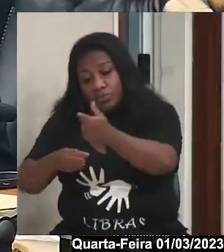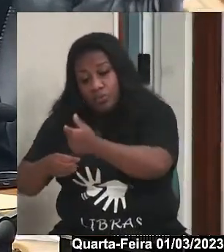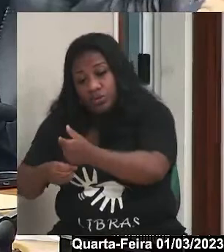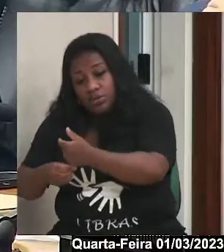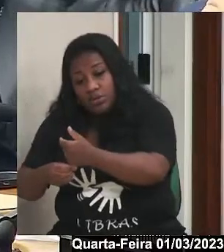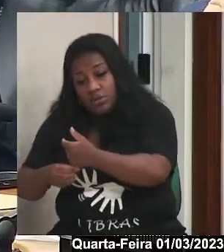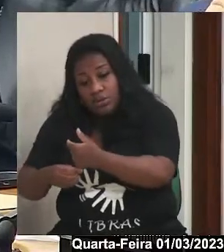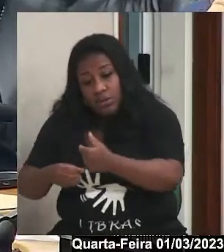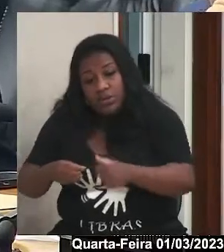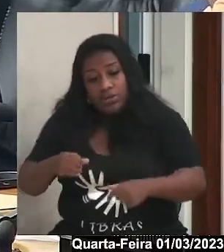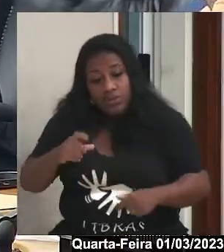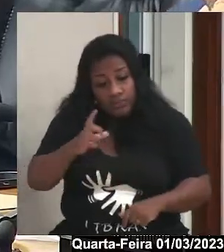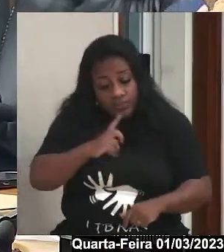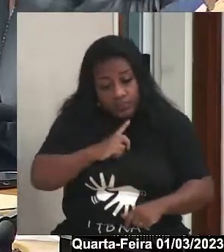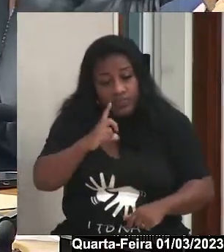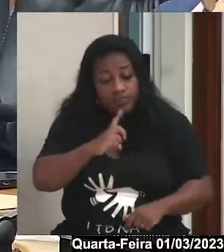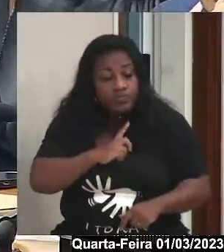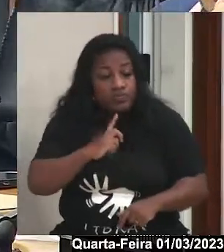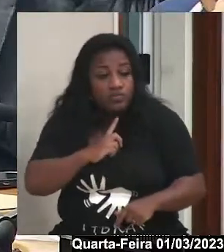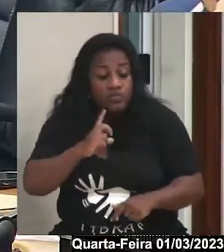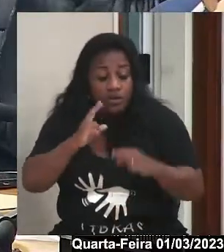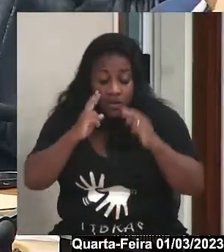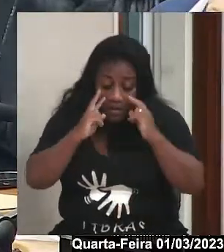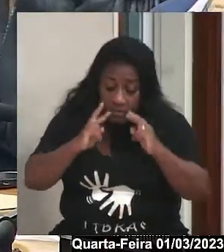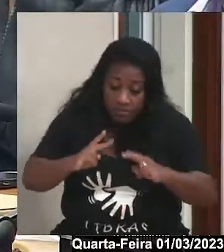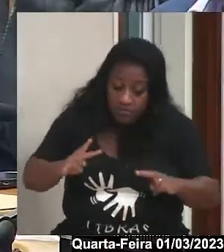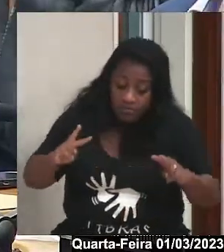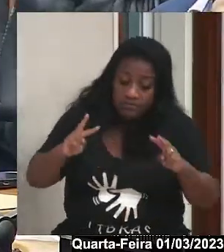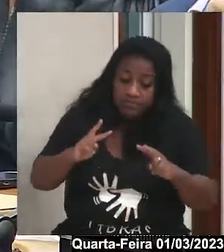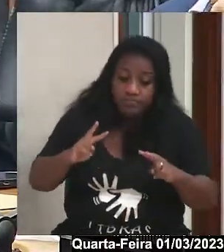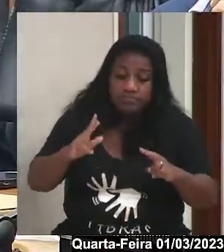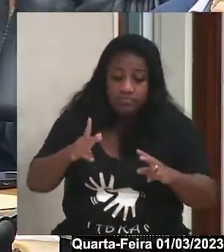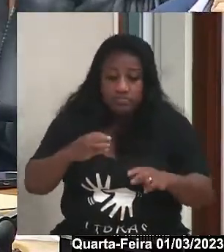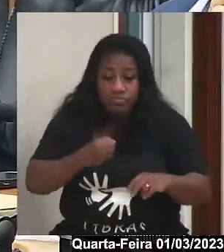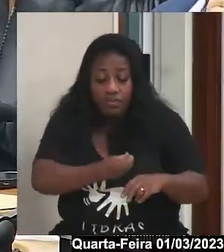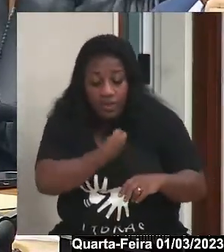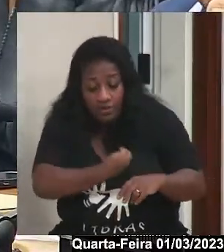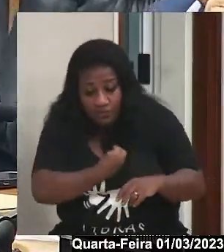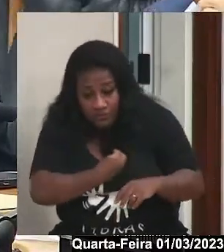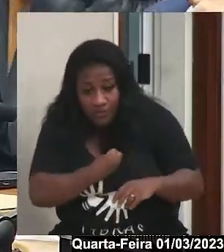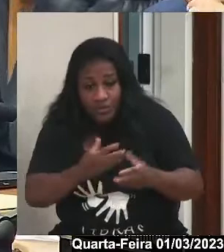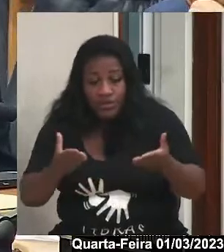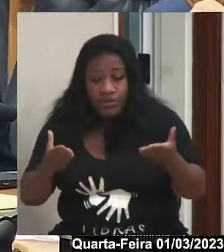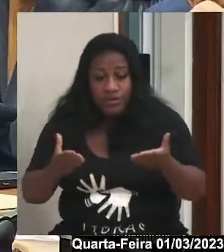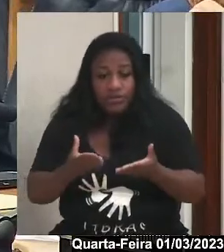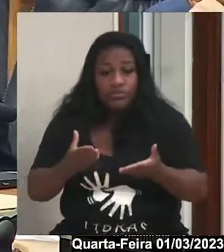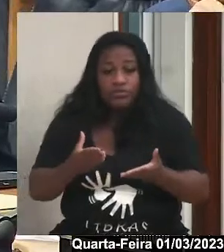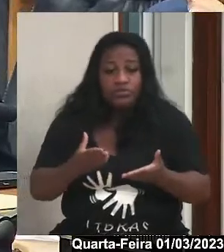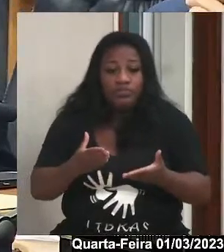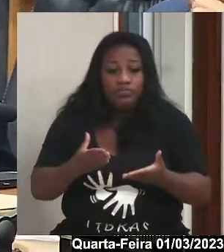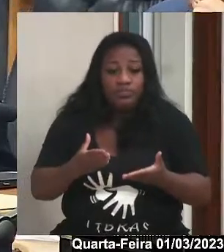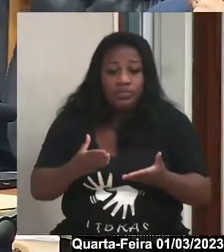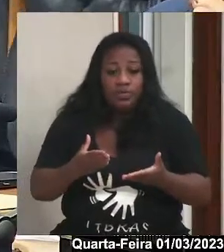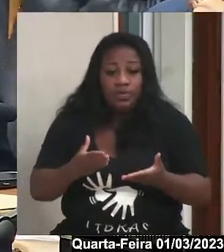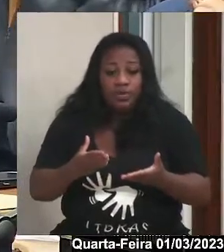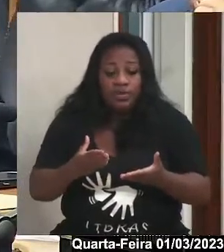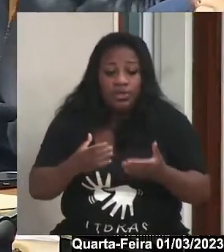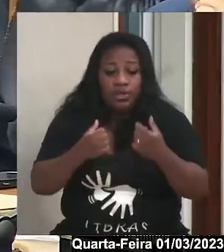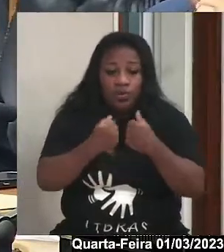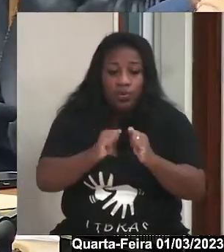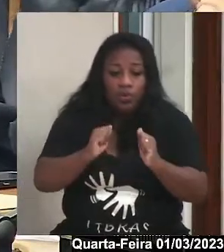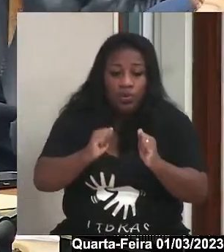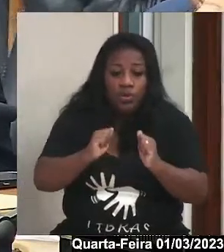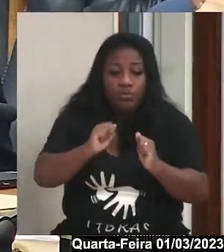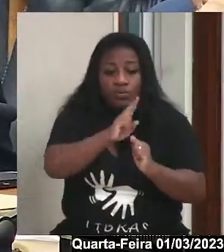porque tive o meu momento de vivenciar isso, né? Com essa linha de ônibus, da qual,